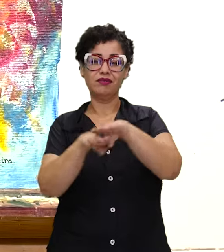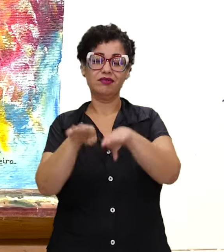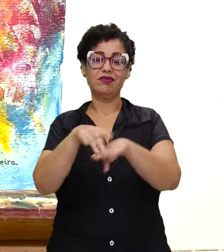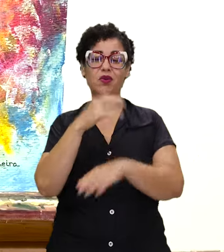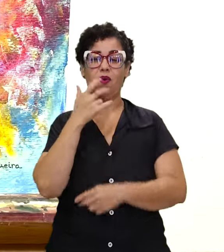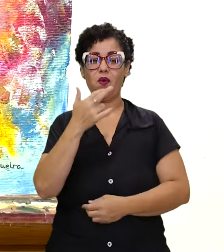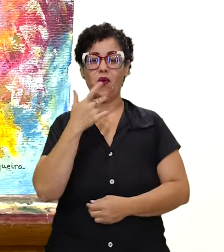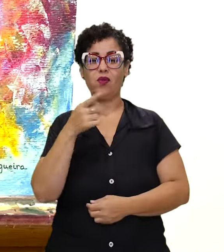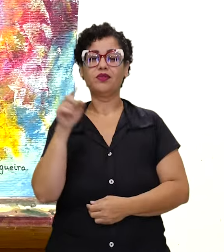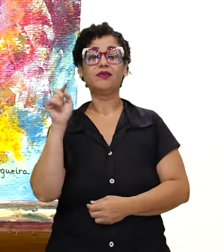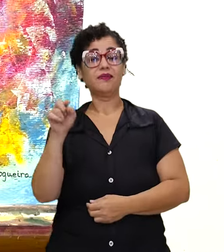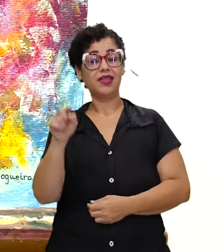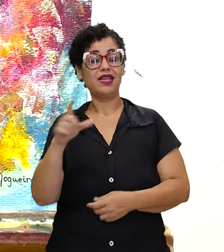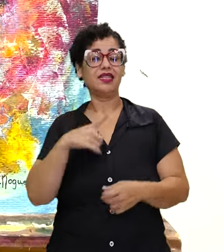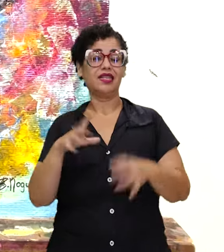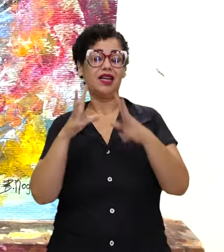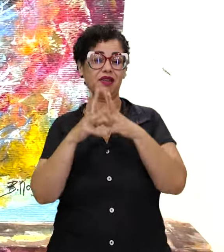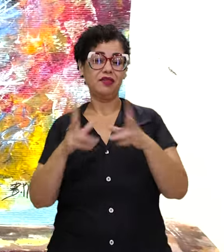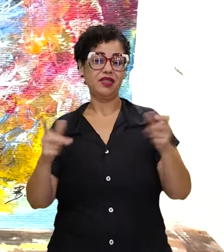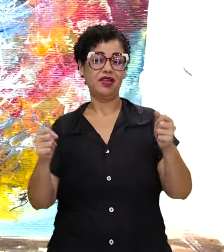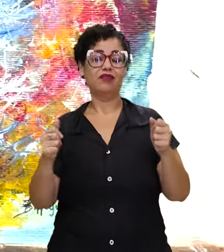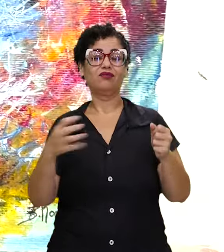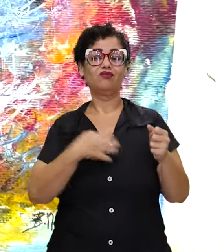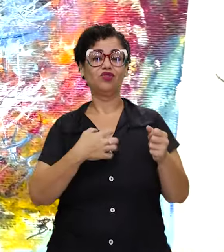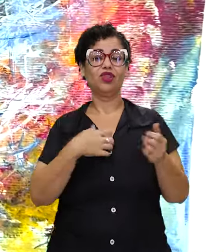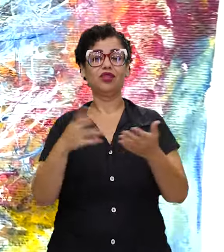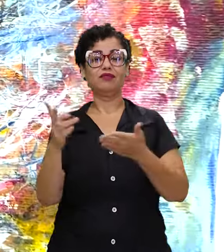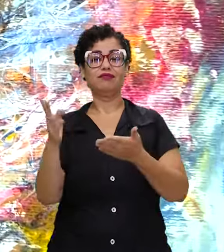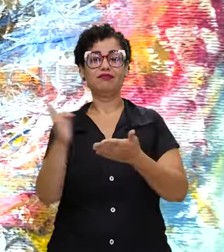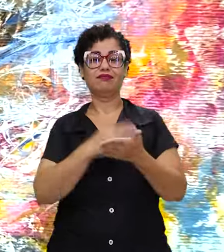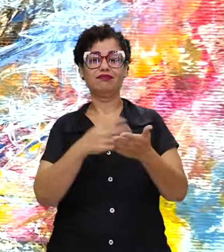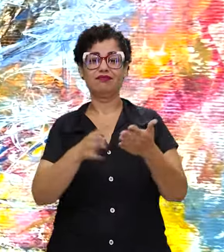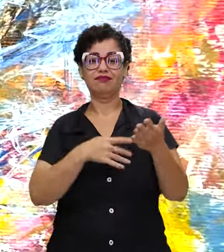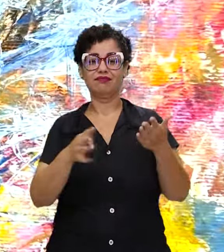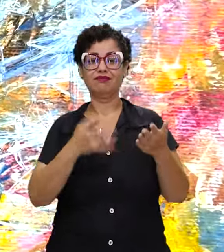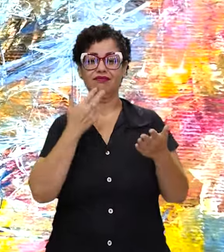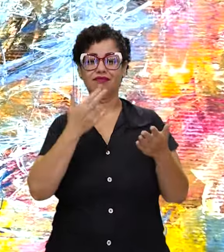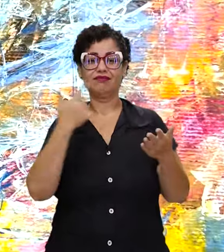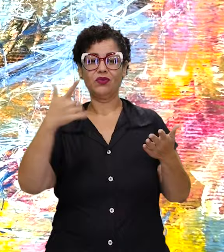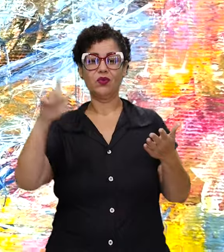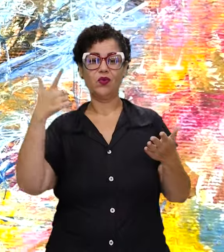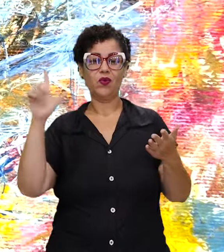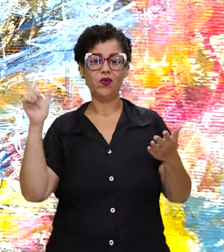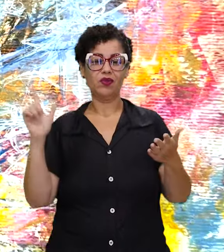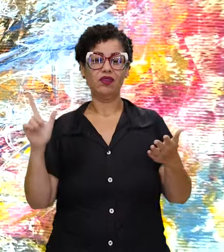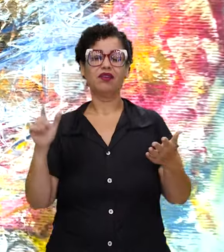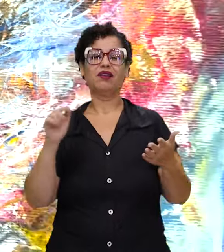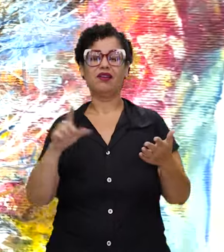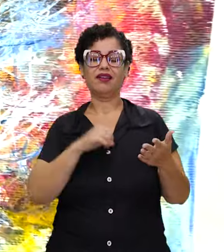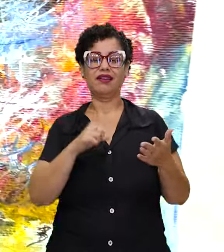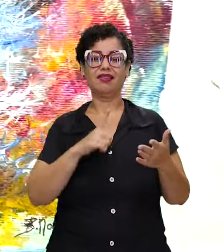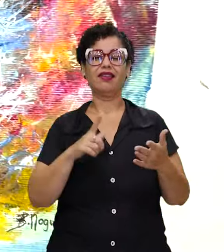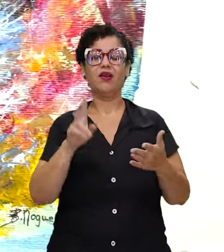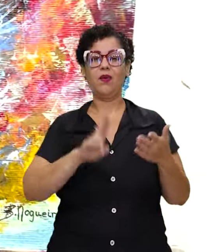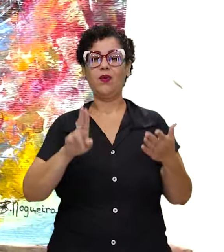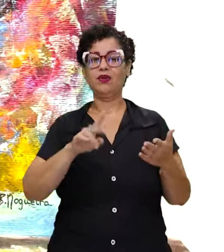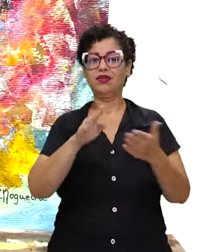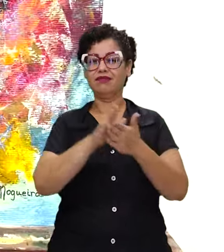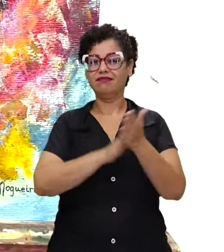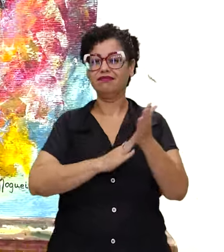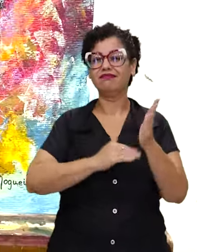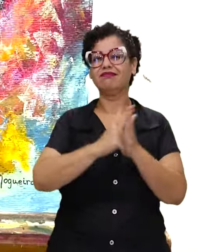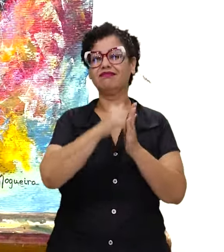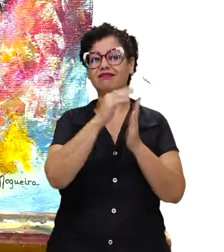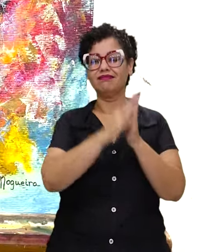trago o abstrato em outra técnica, o abstrato com acrílico,